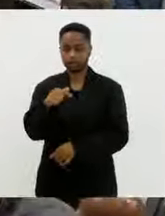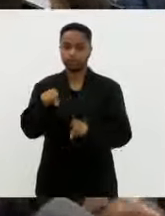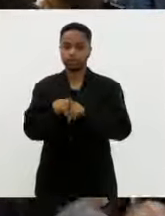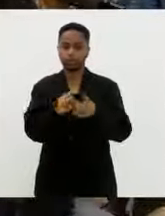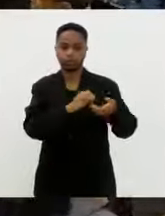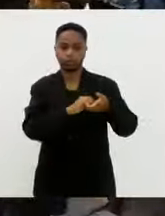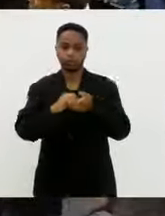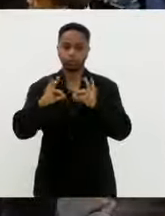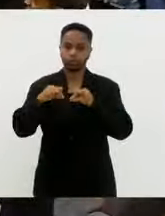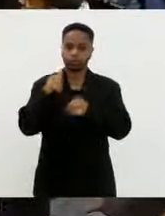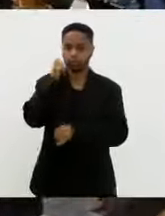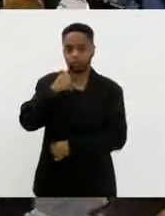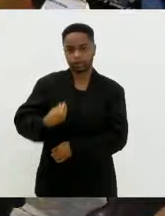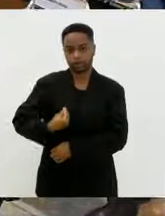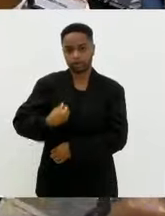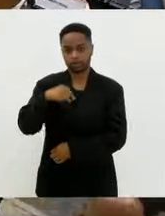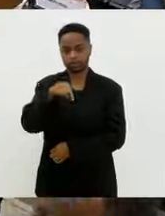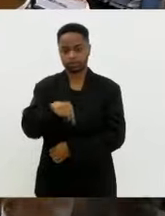mulheres presentes